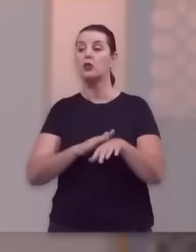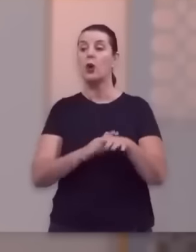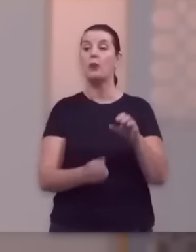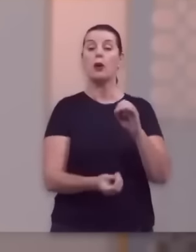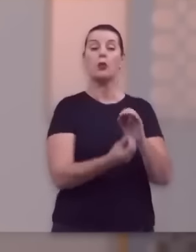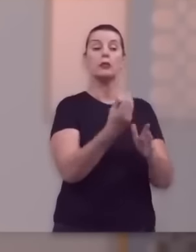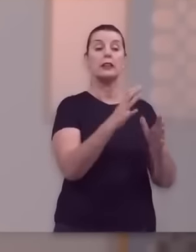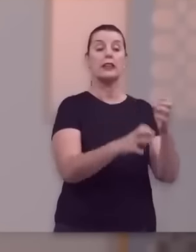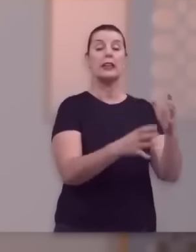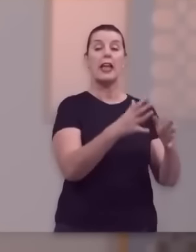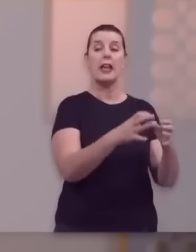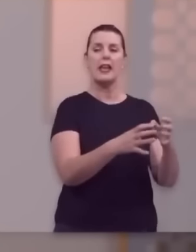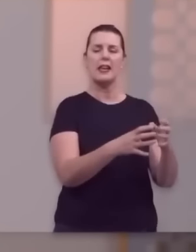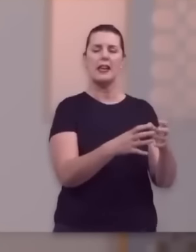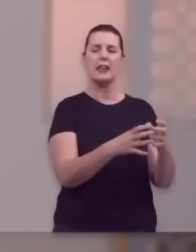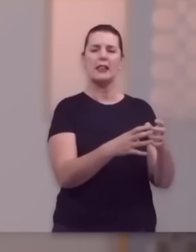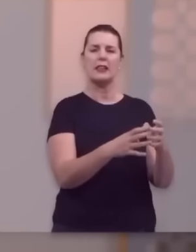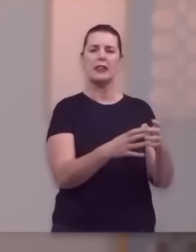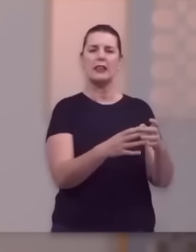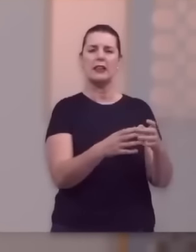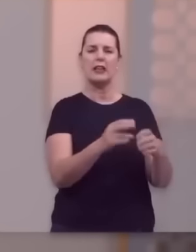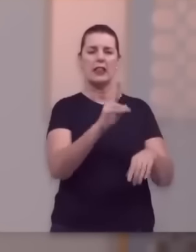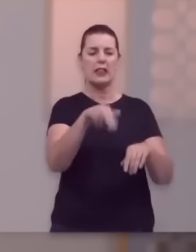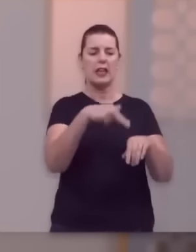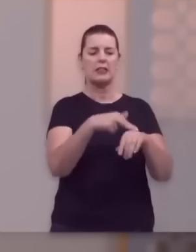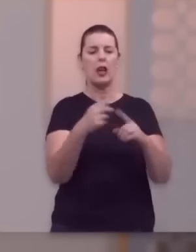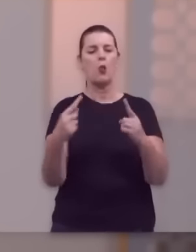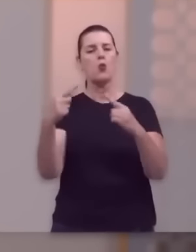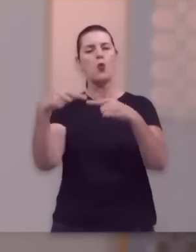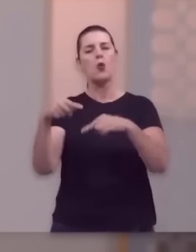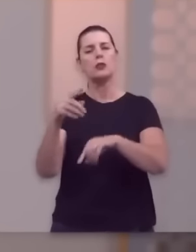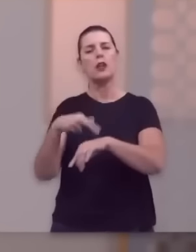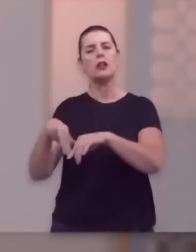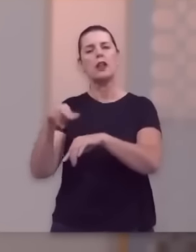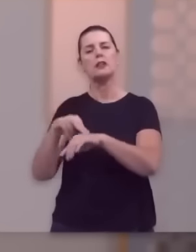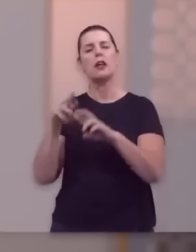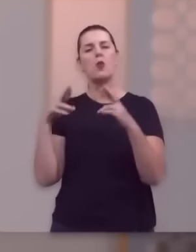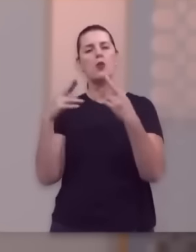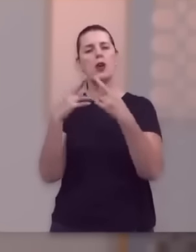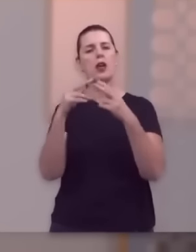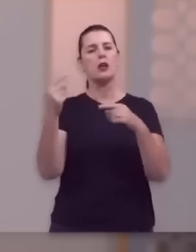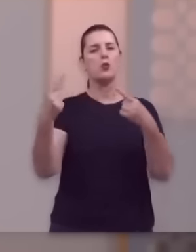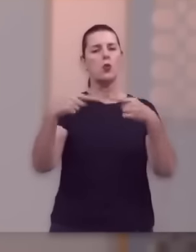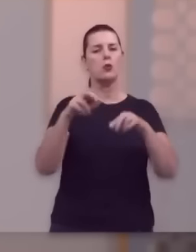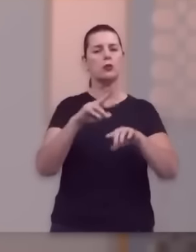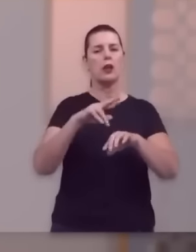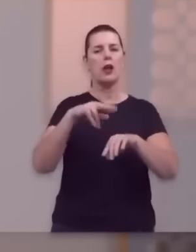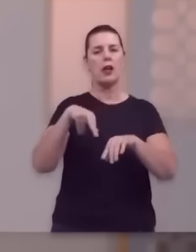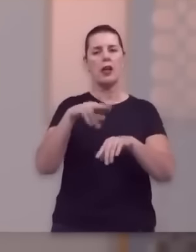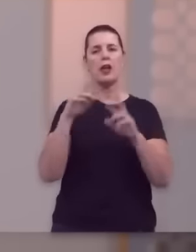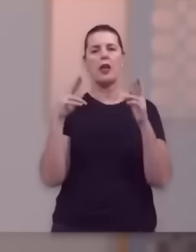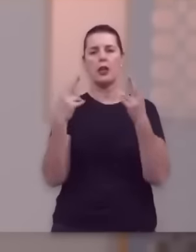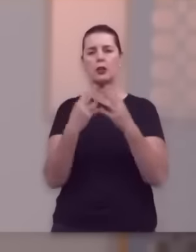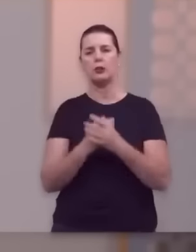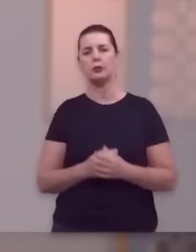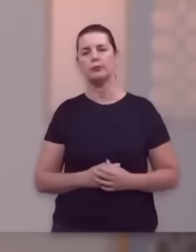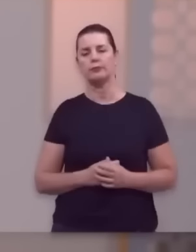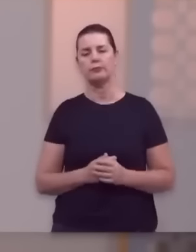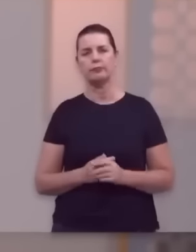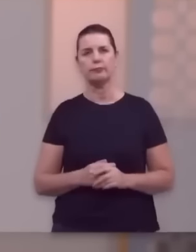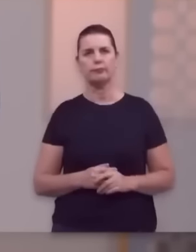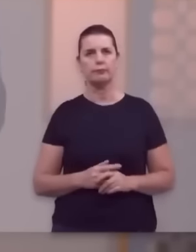nação contra nação reino contra reino Arnold